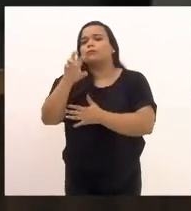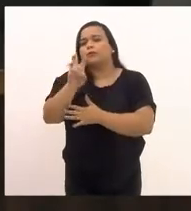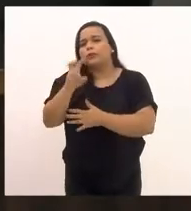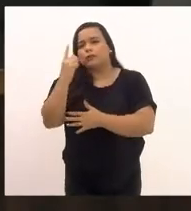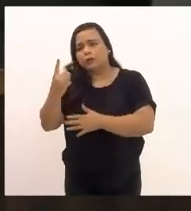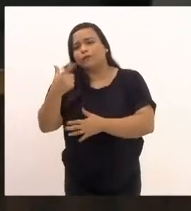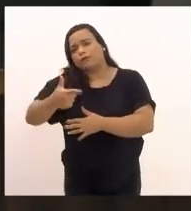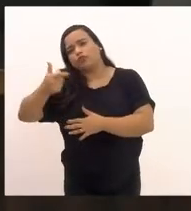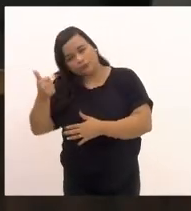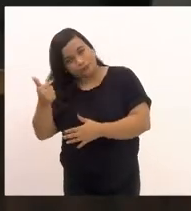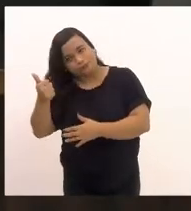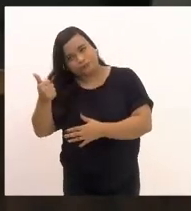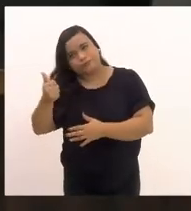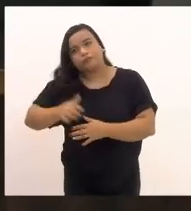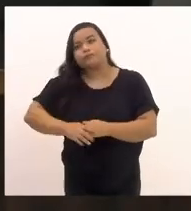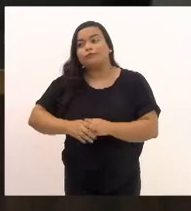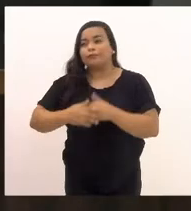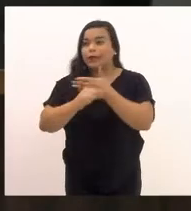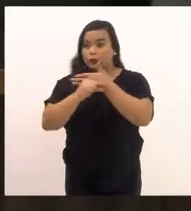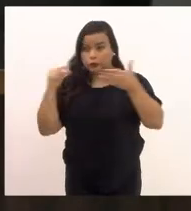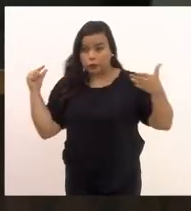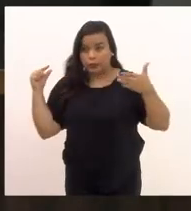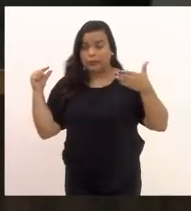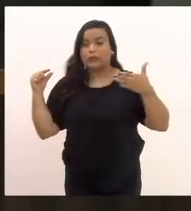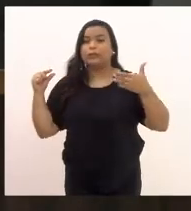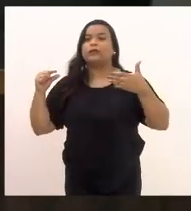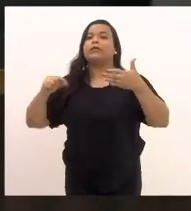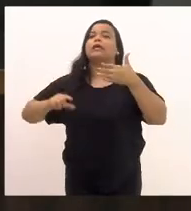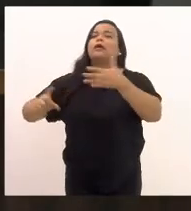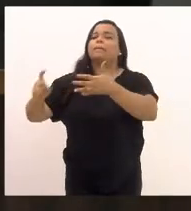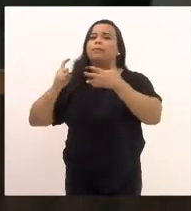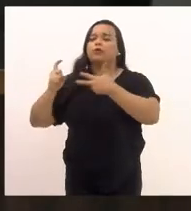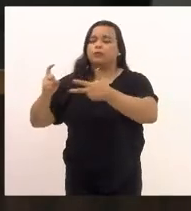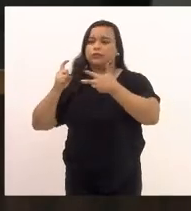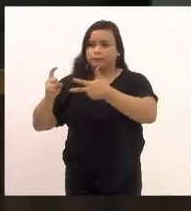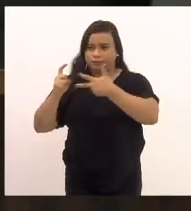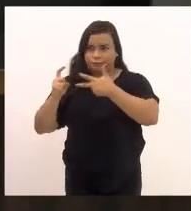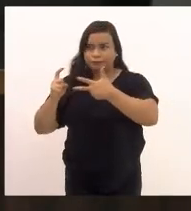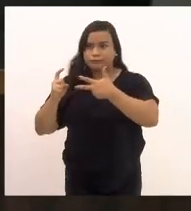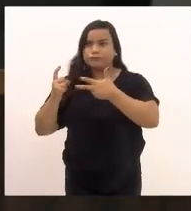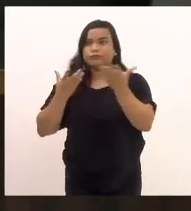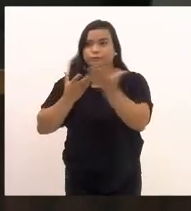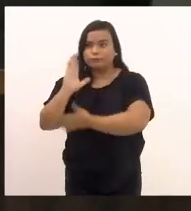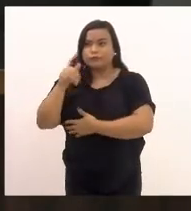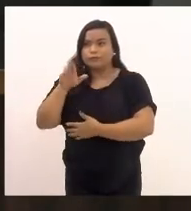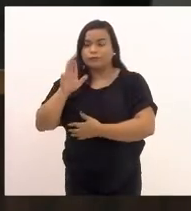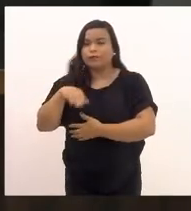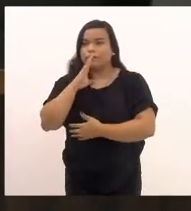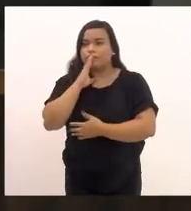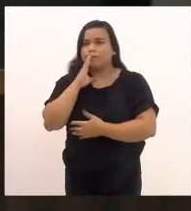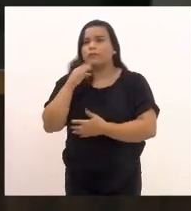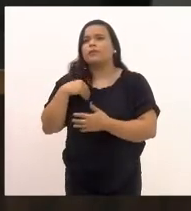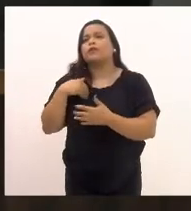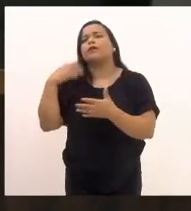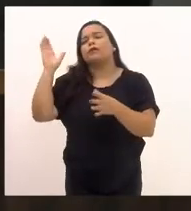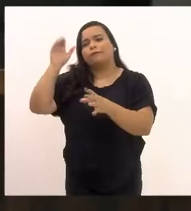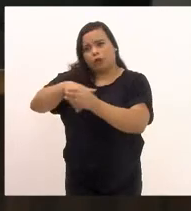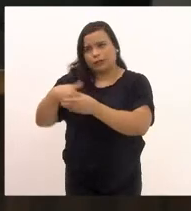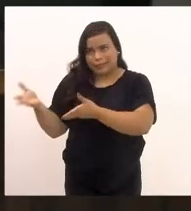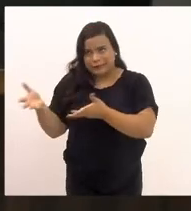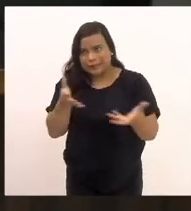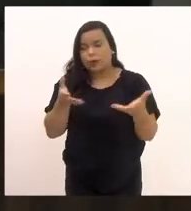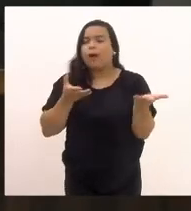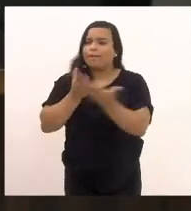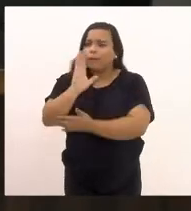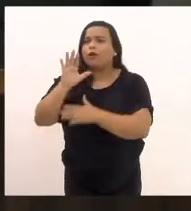21. Autoria do Poder Executivo. Senhores que aprovam, permaneçam como estão, aprovada. Em votação, matéria destacada. Senhores que aprovam,